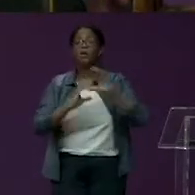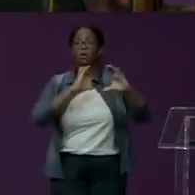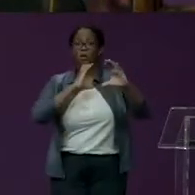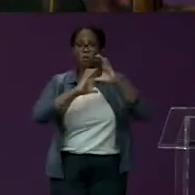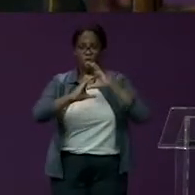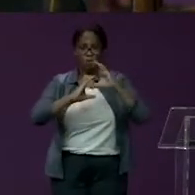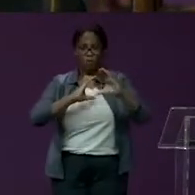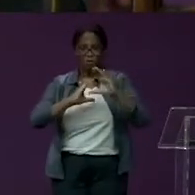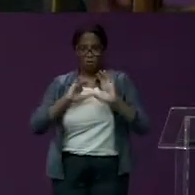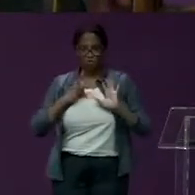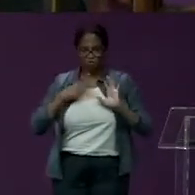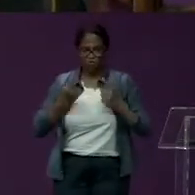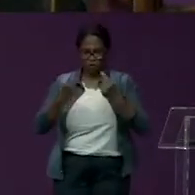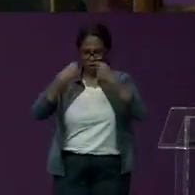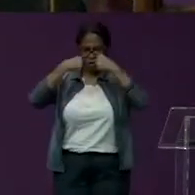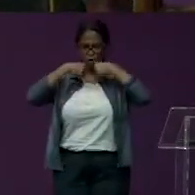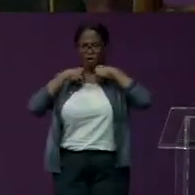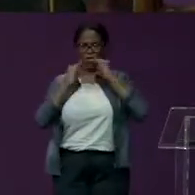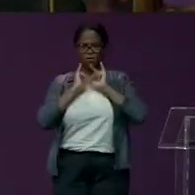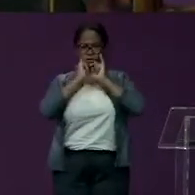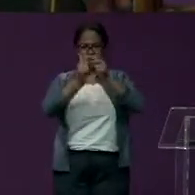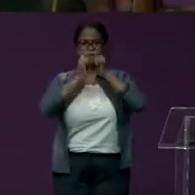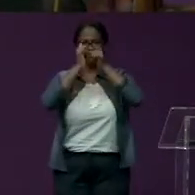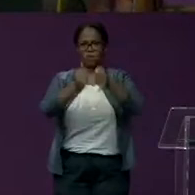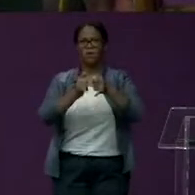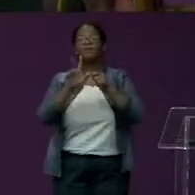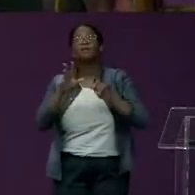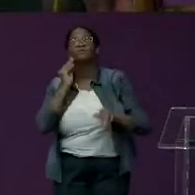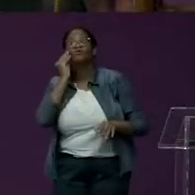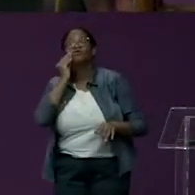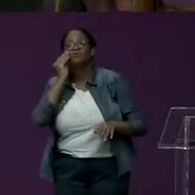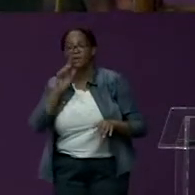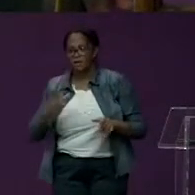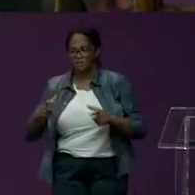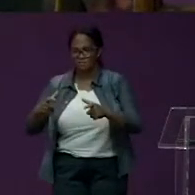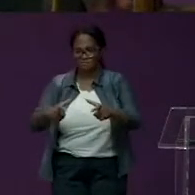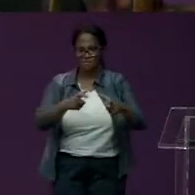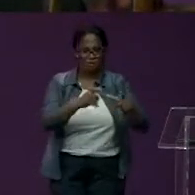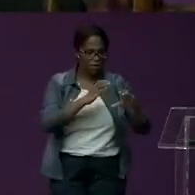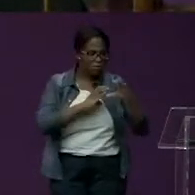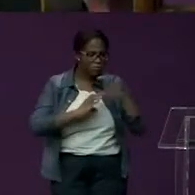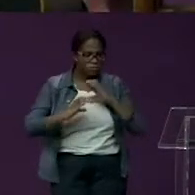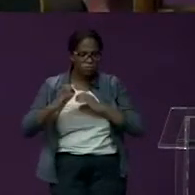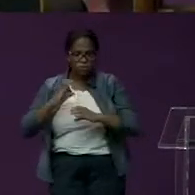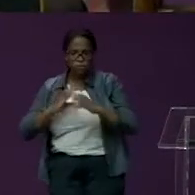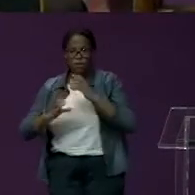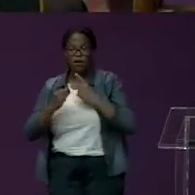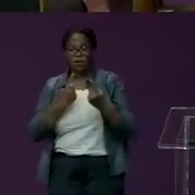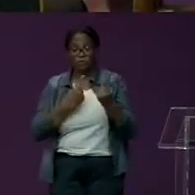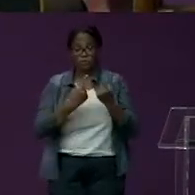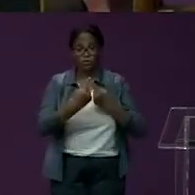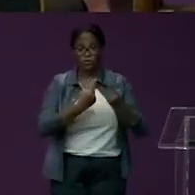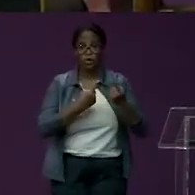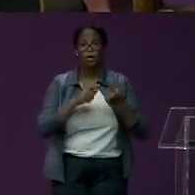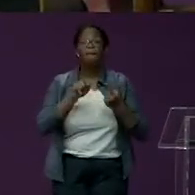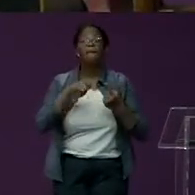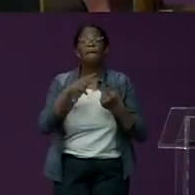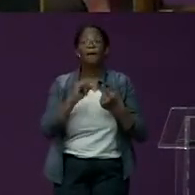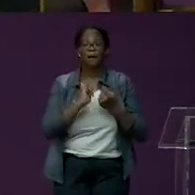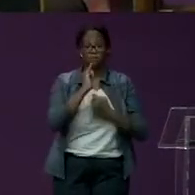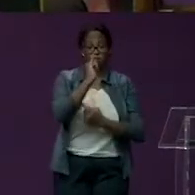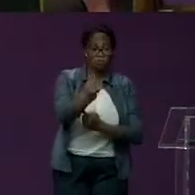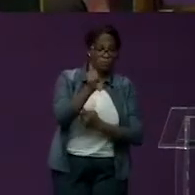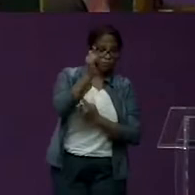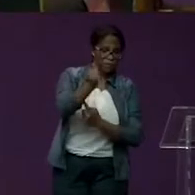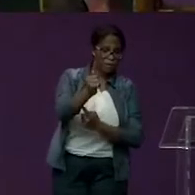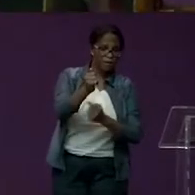comunicação muito centralizada, mas experiências locais de comunicação, um diálogo com quem recebe, né,